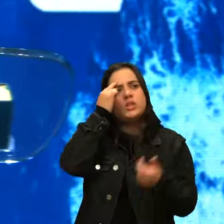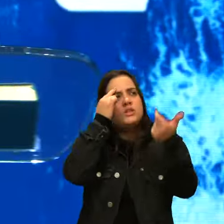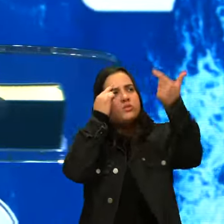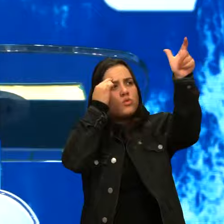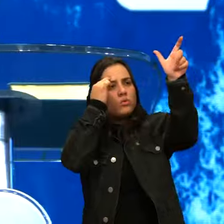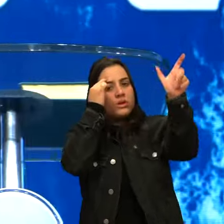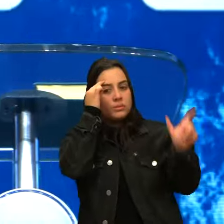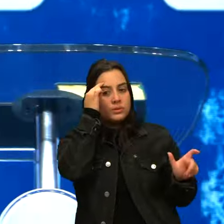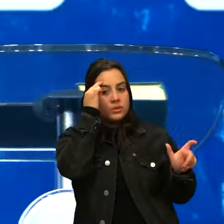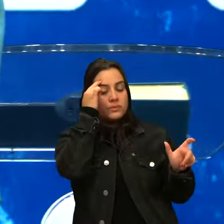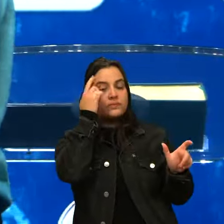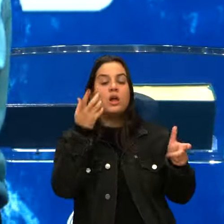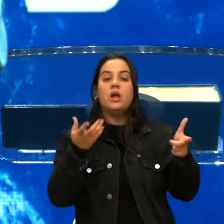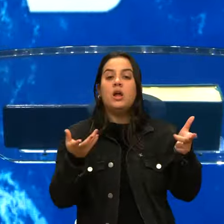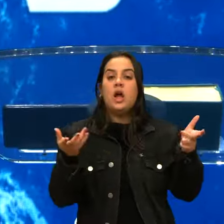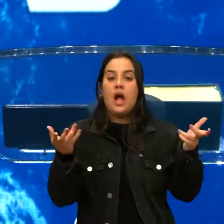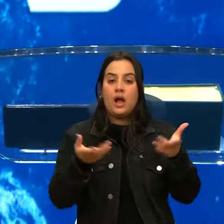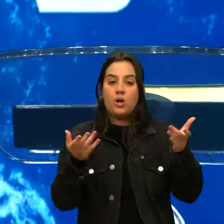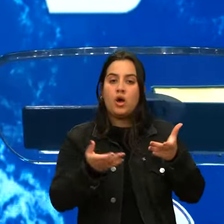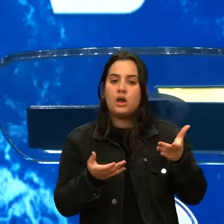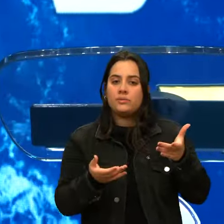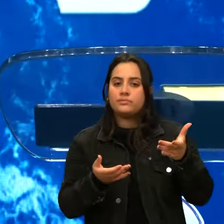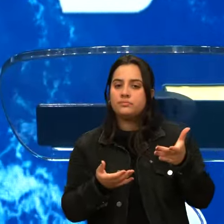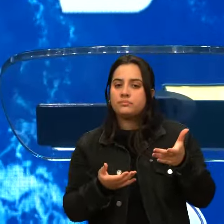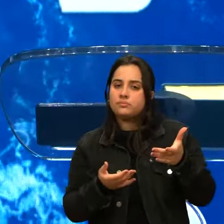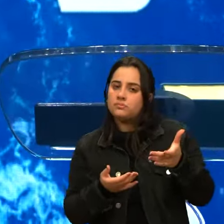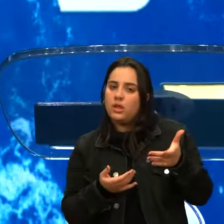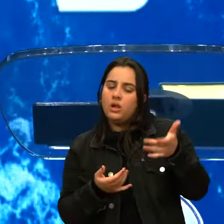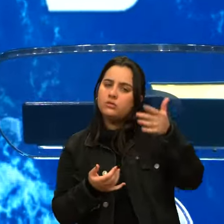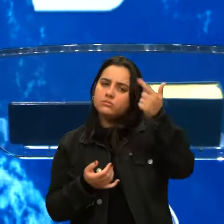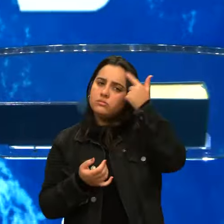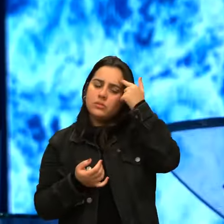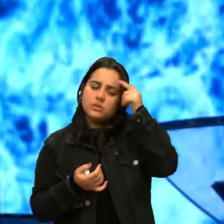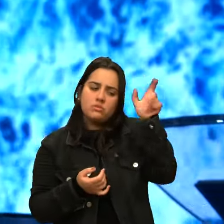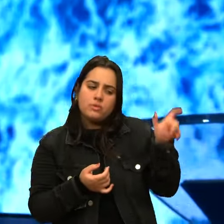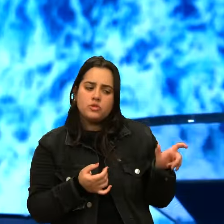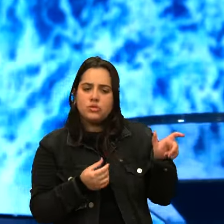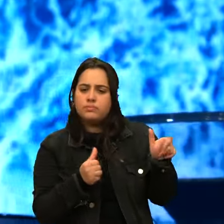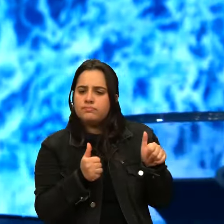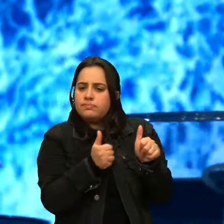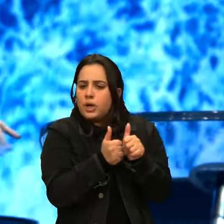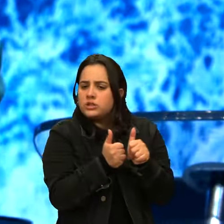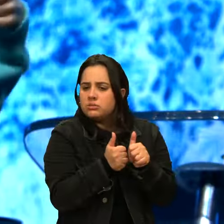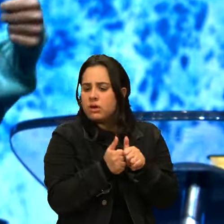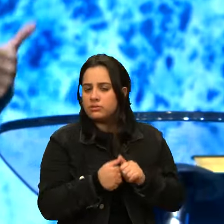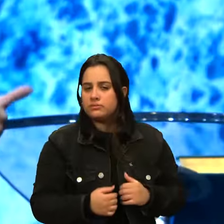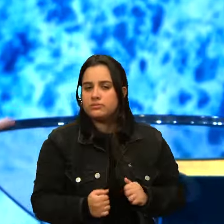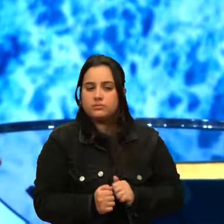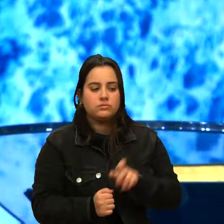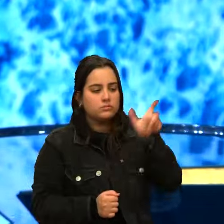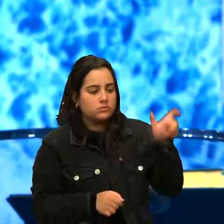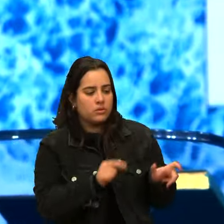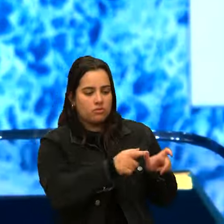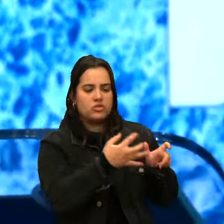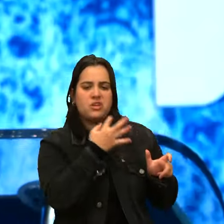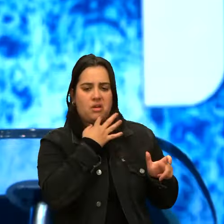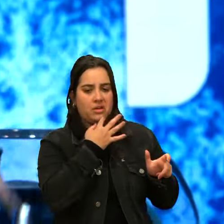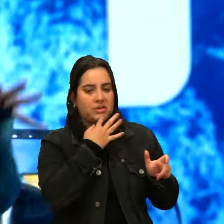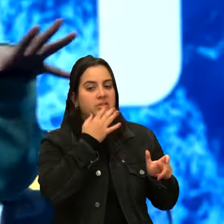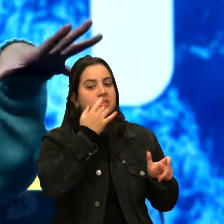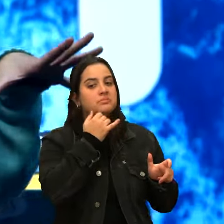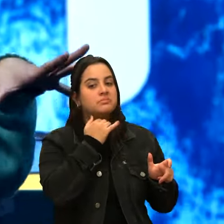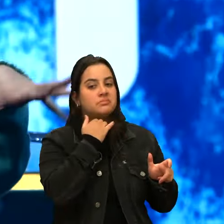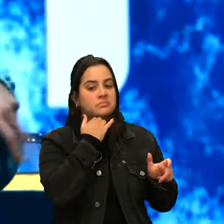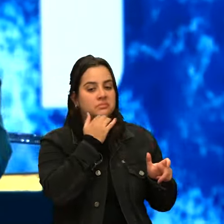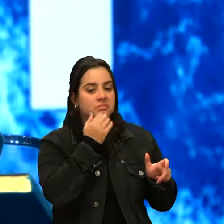que agora você pensasse em alguém que não é tão distante assim de você. Uma pessoa que você conhece os defeitos,